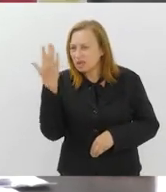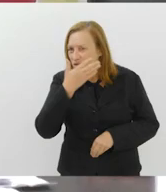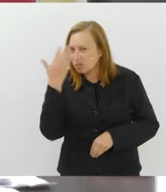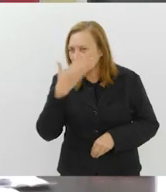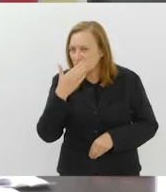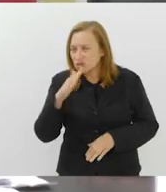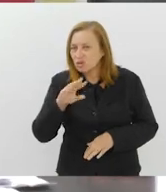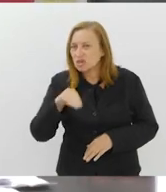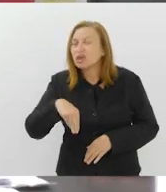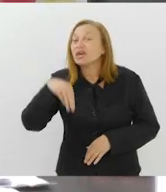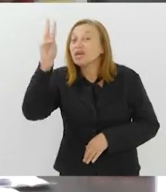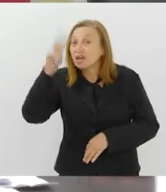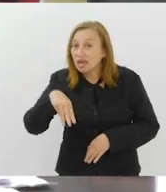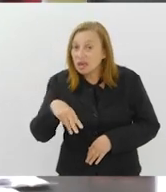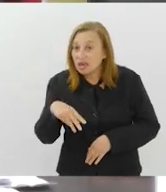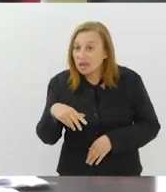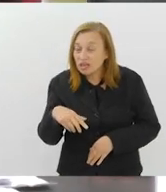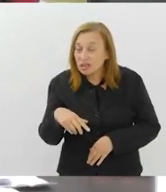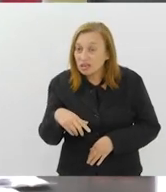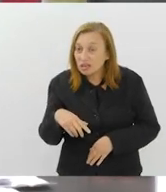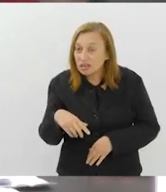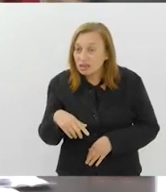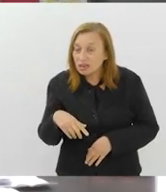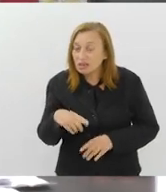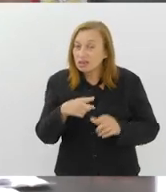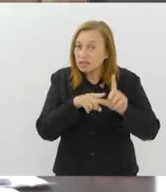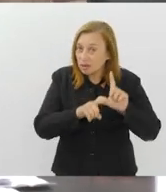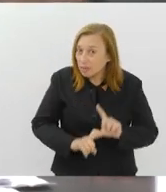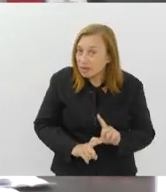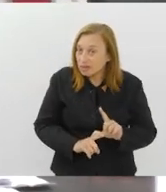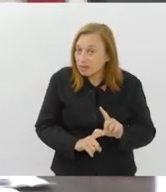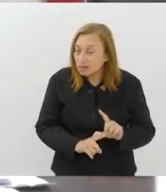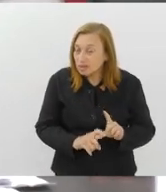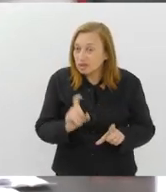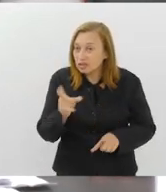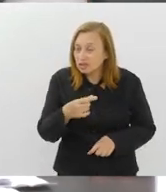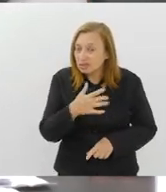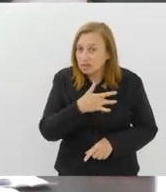ali dando... enfim, dependendo